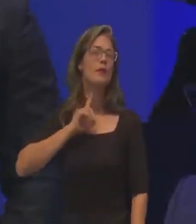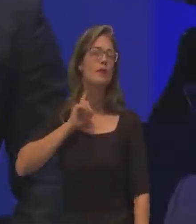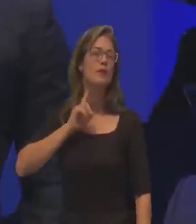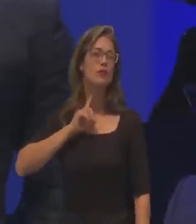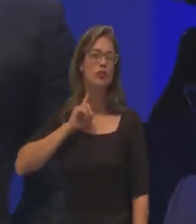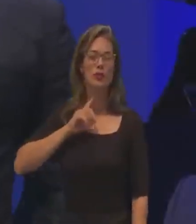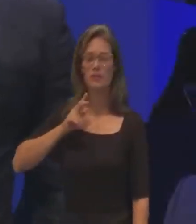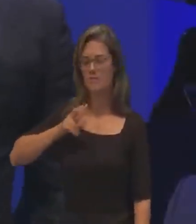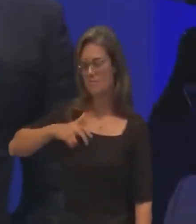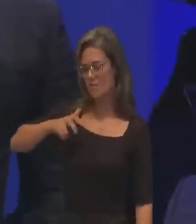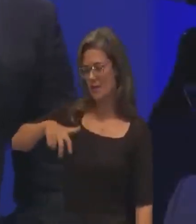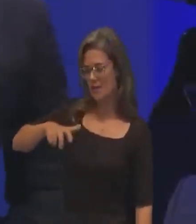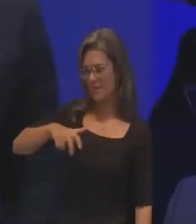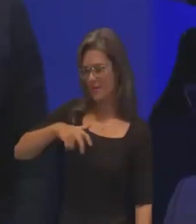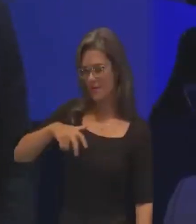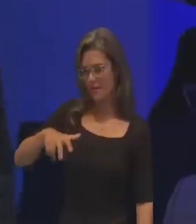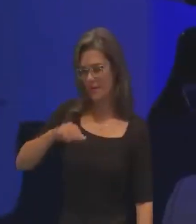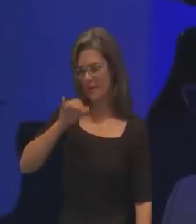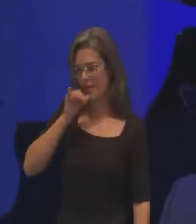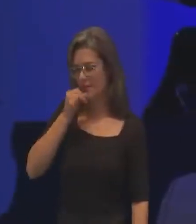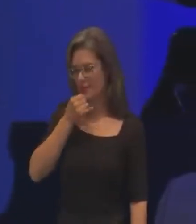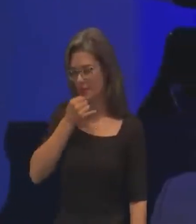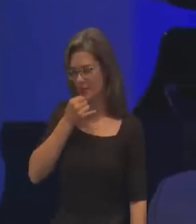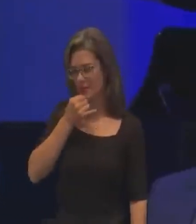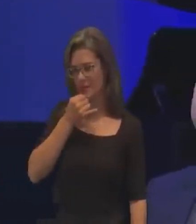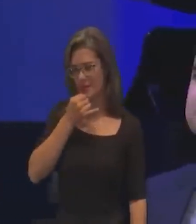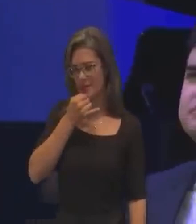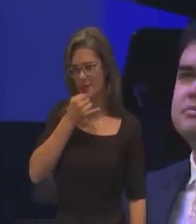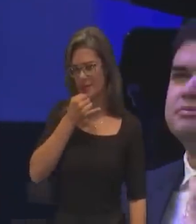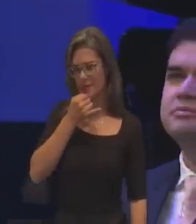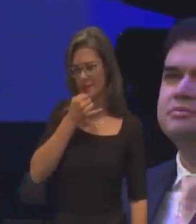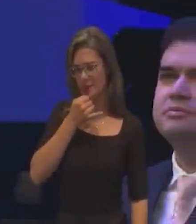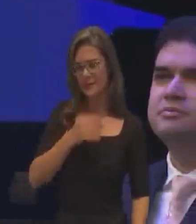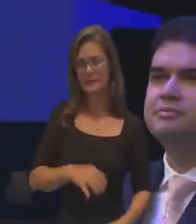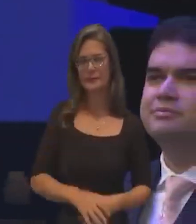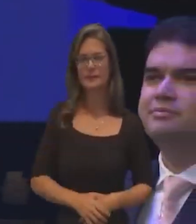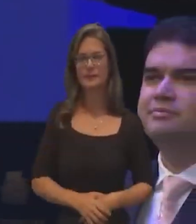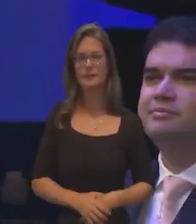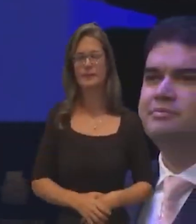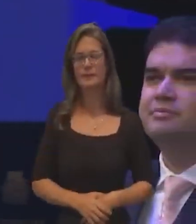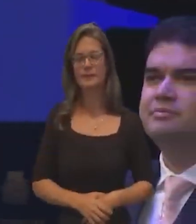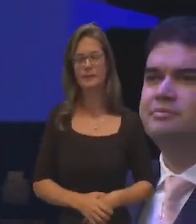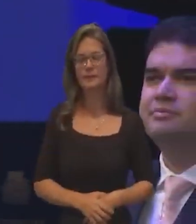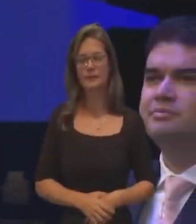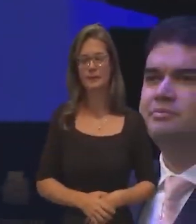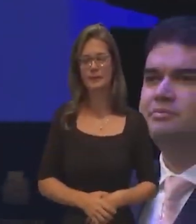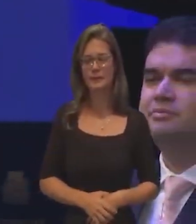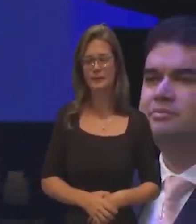cabisbaixo, como diz o pastor Jair, sorumbático,